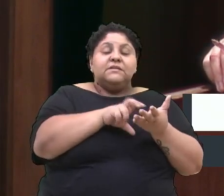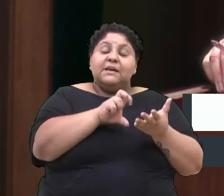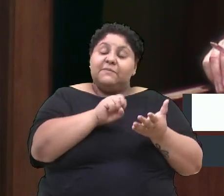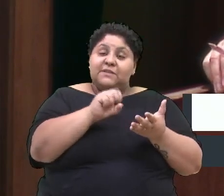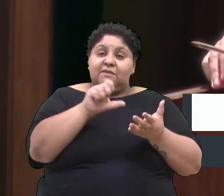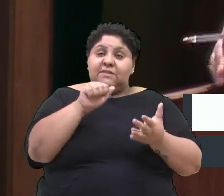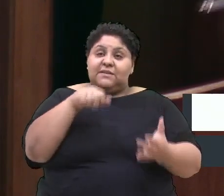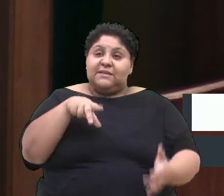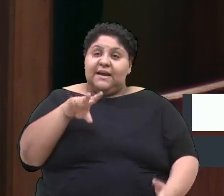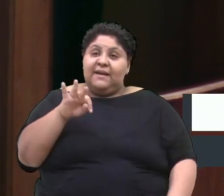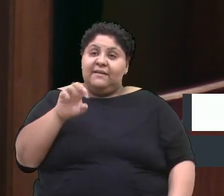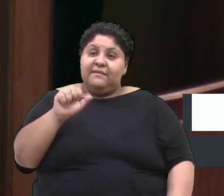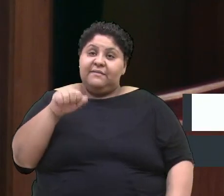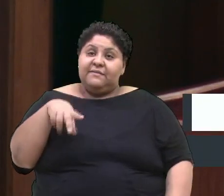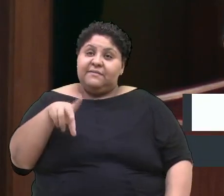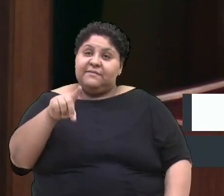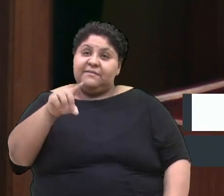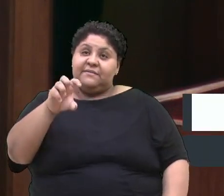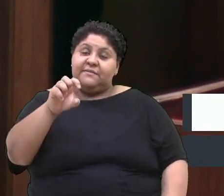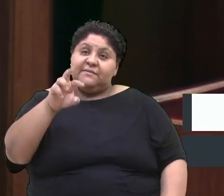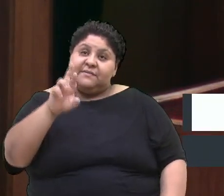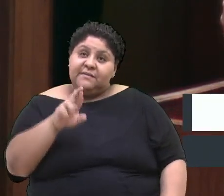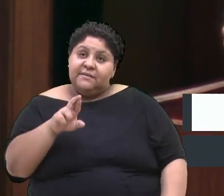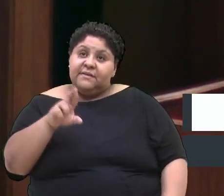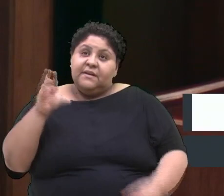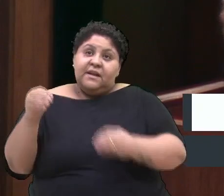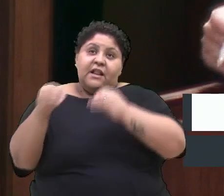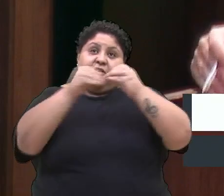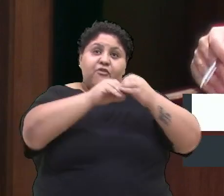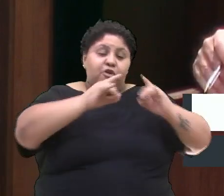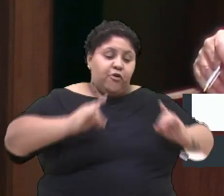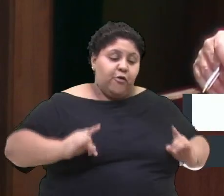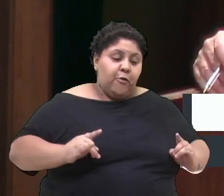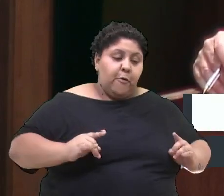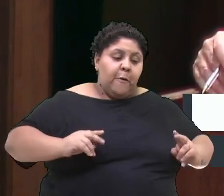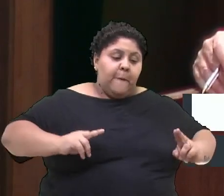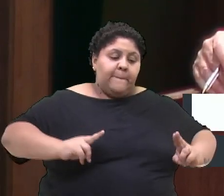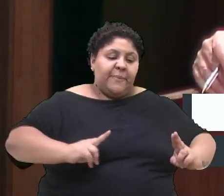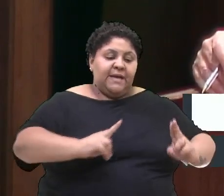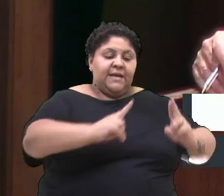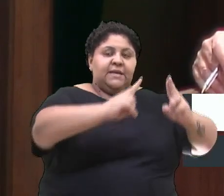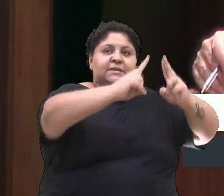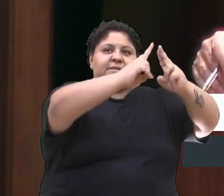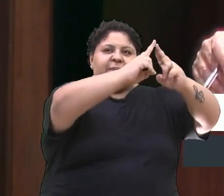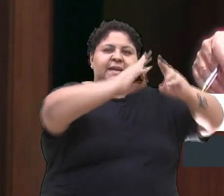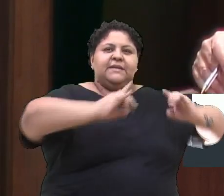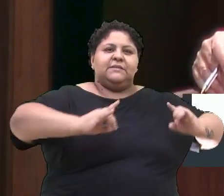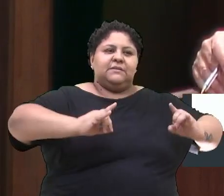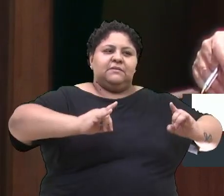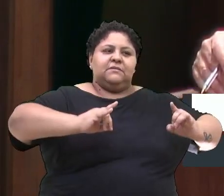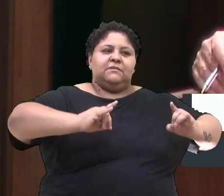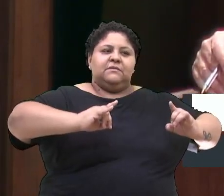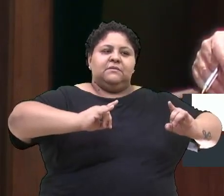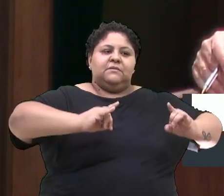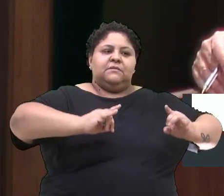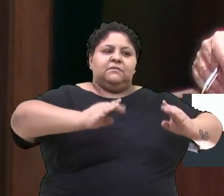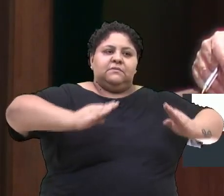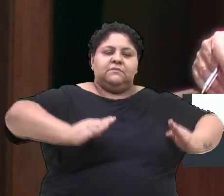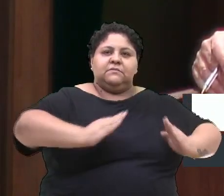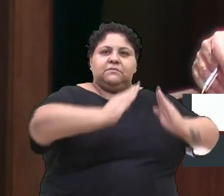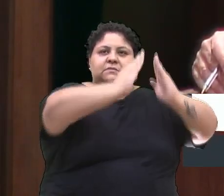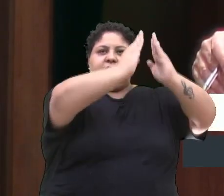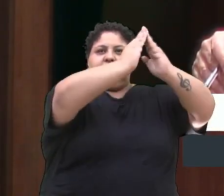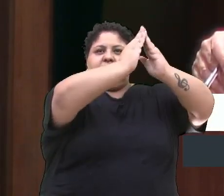a Folha de São Paulo, lá em Paris, com outros tantos executivos e empresários, ela disse: crescimento econômico é mais importante